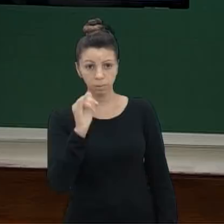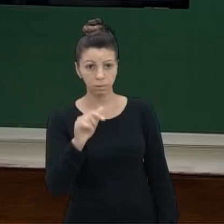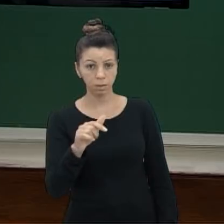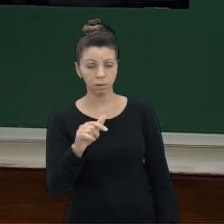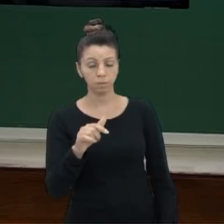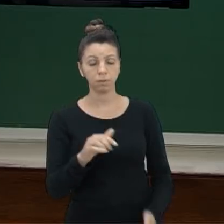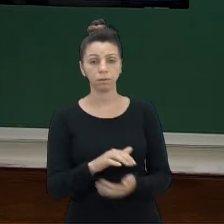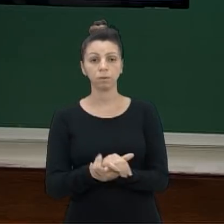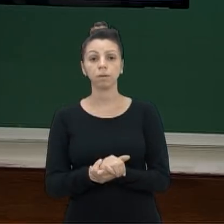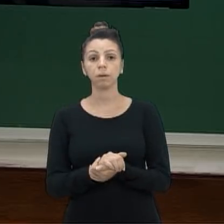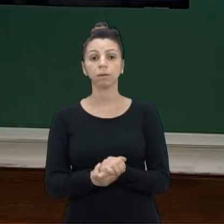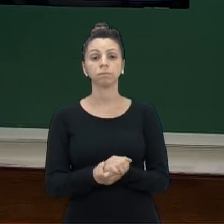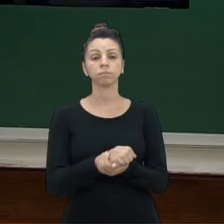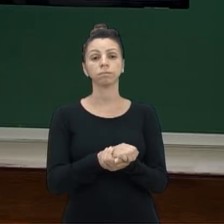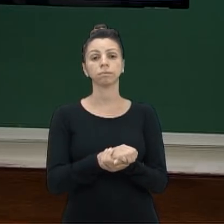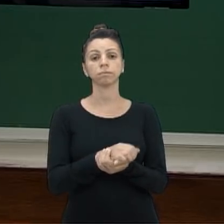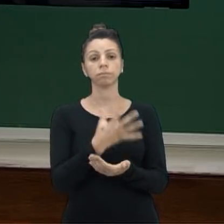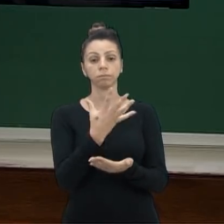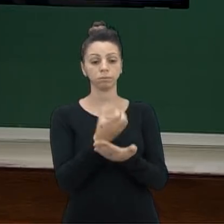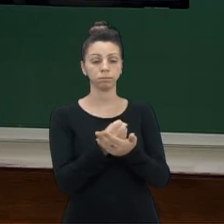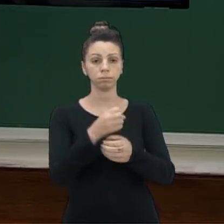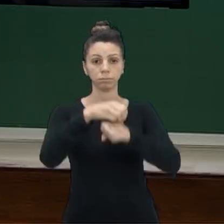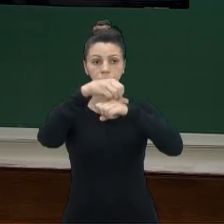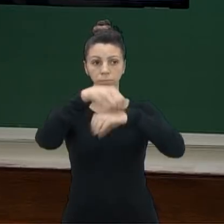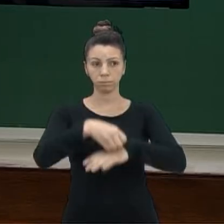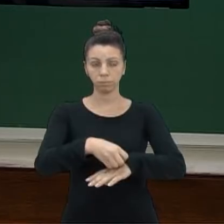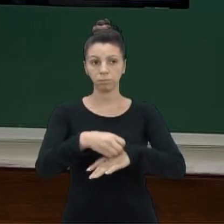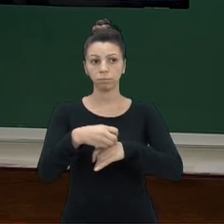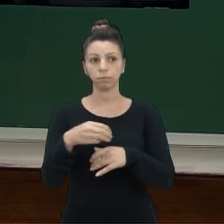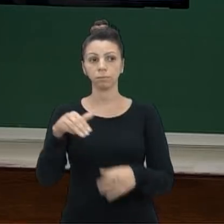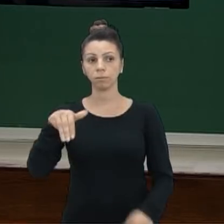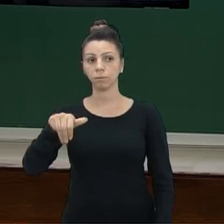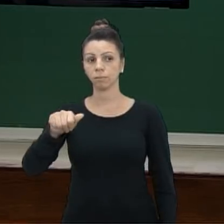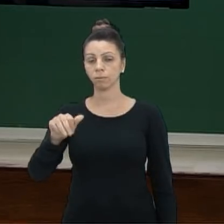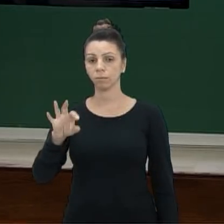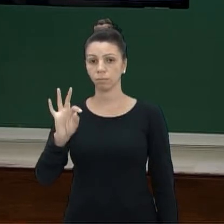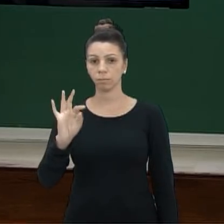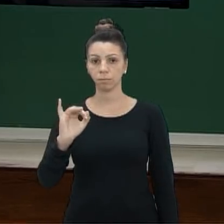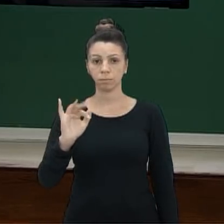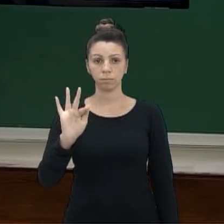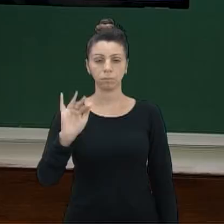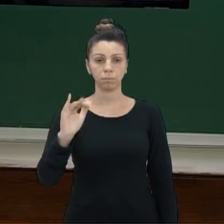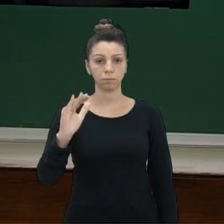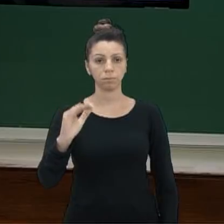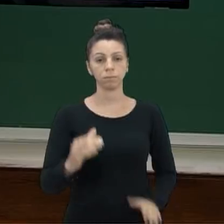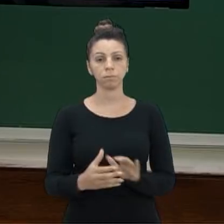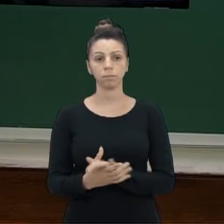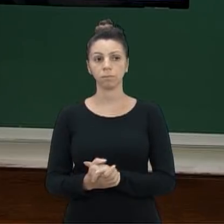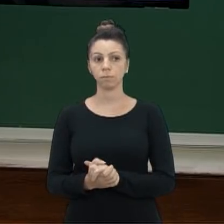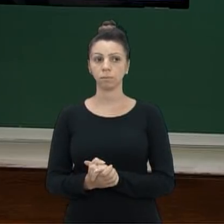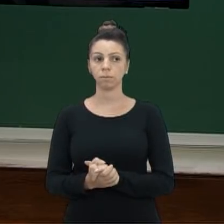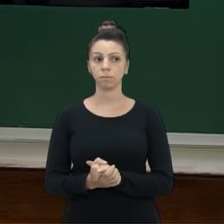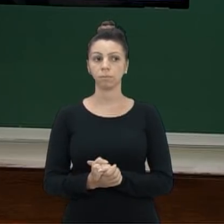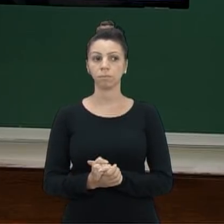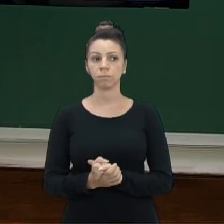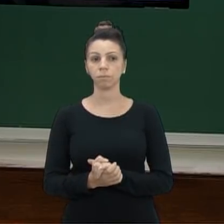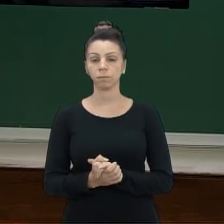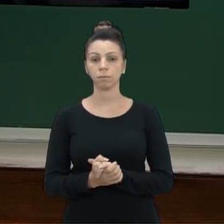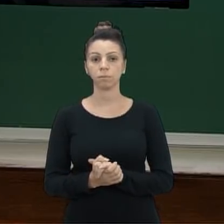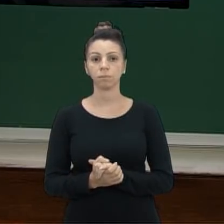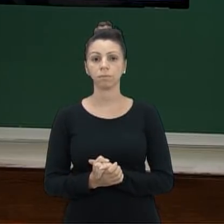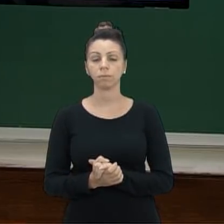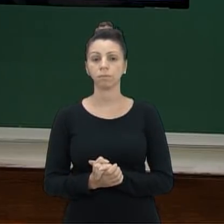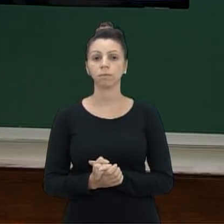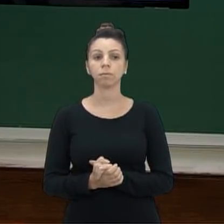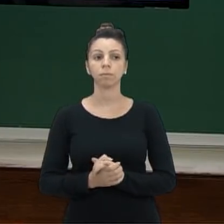última aula? A gente vai usar ele agora. Quem abaixou e jogou e achou este jogo vai poder... já vai